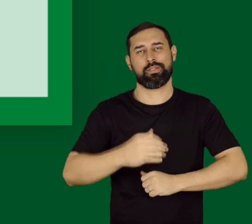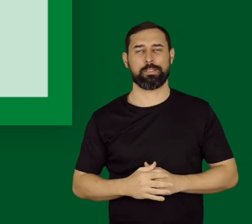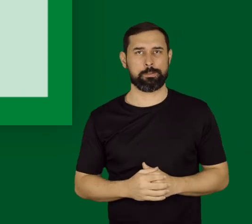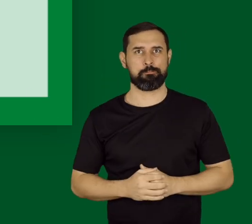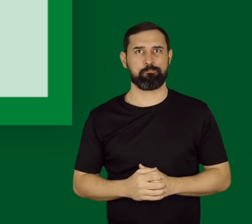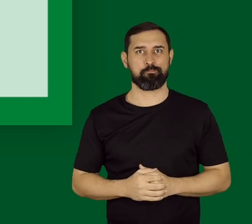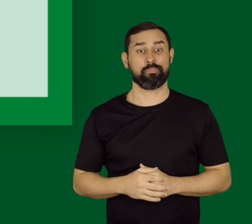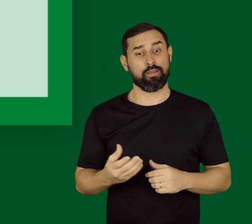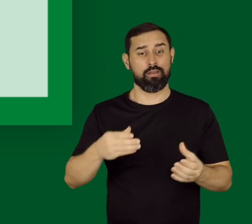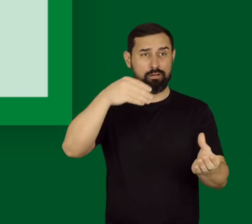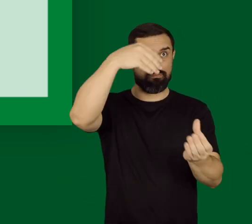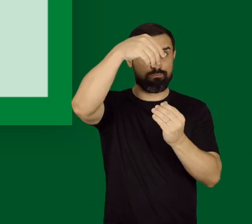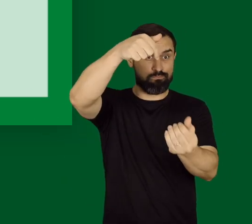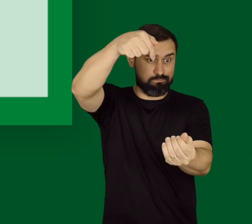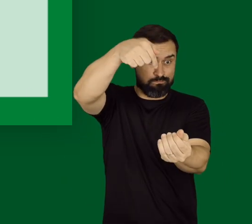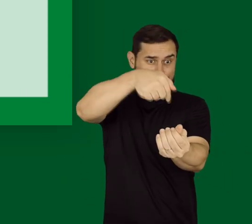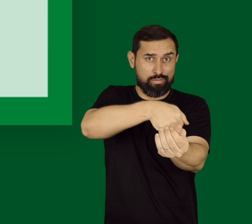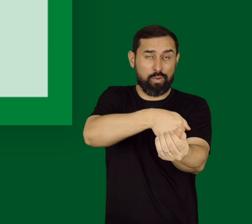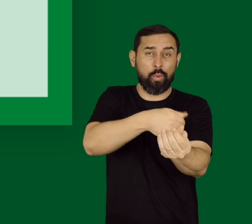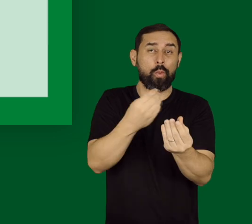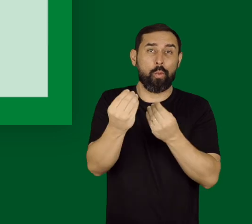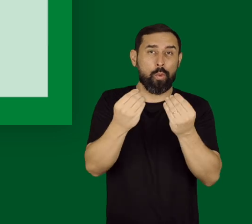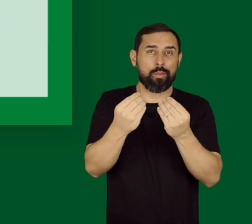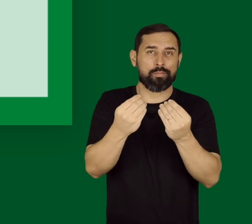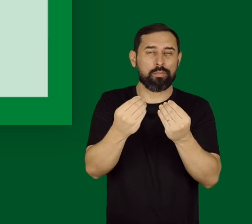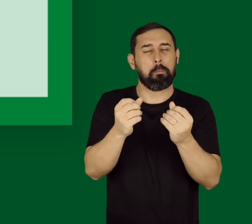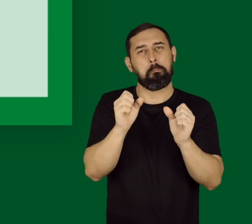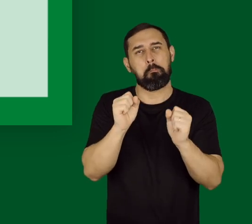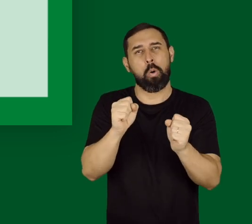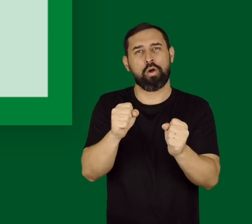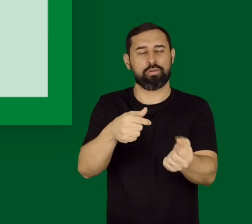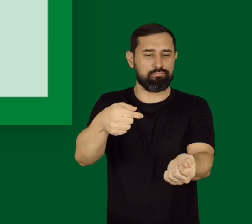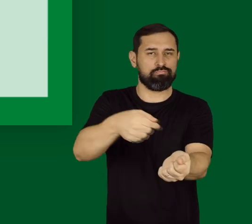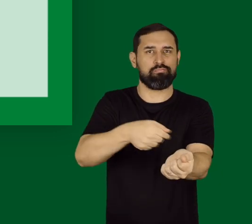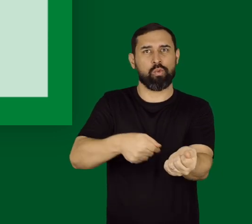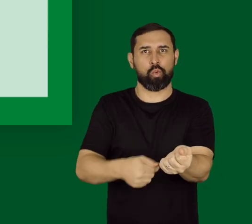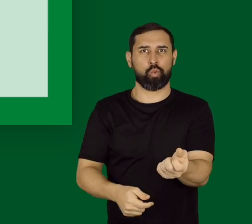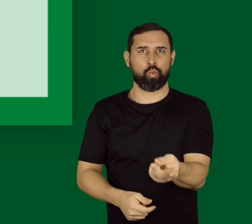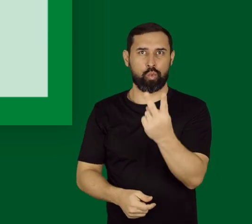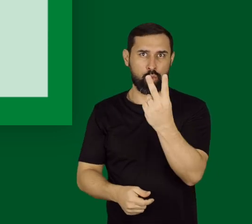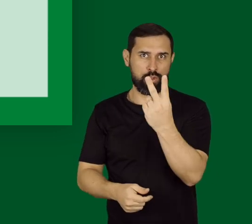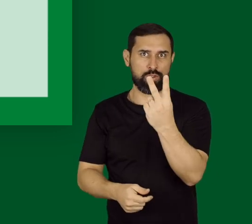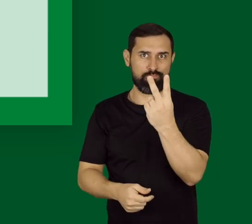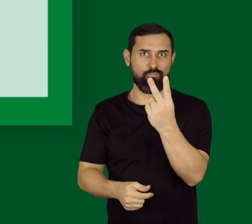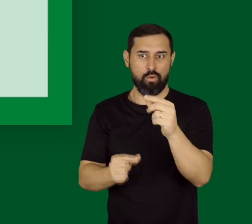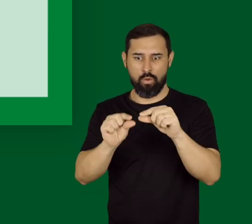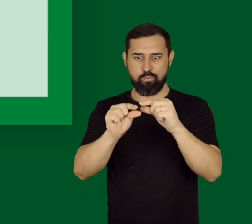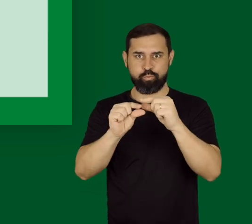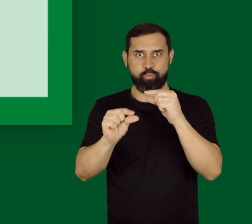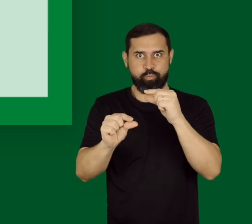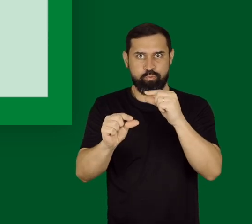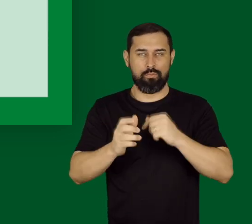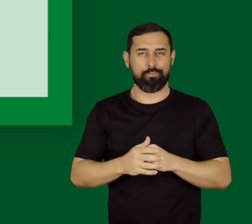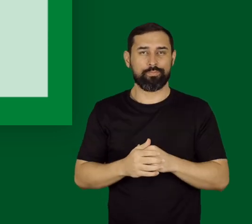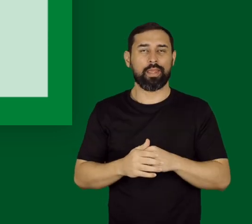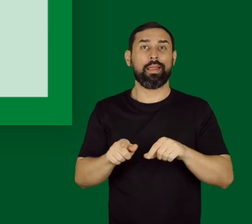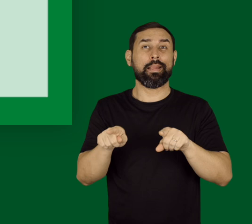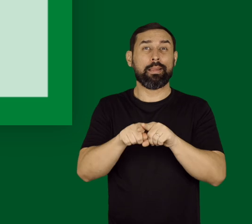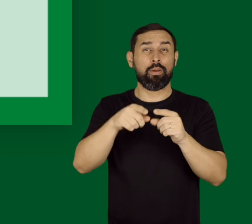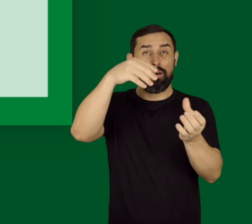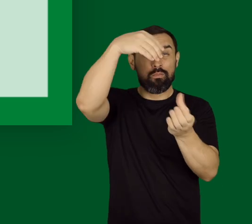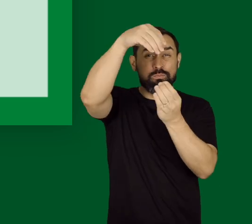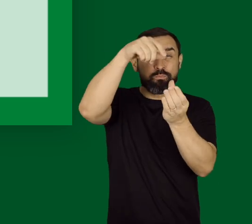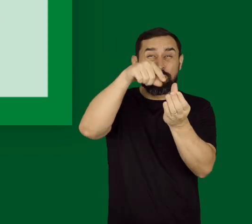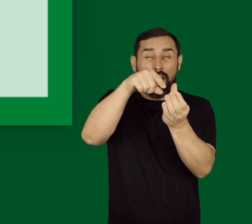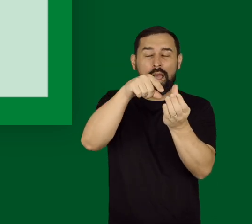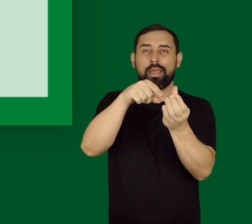droga vasoativa concomitante. Então, a reposição volêmica inicial, de preferência você faz em 2 acessos